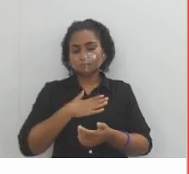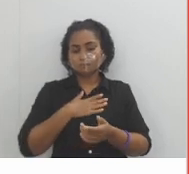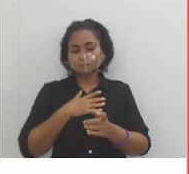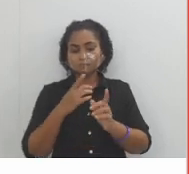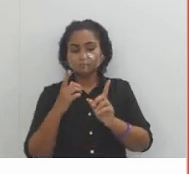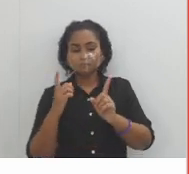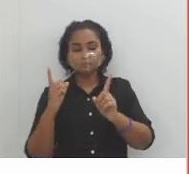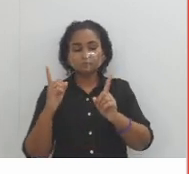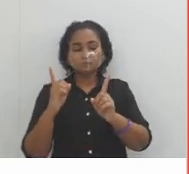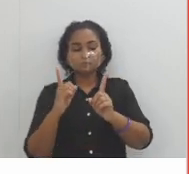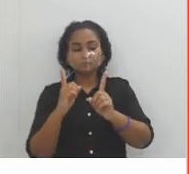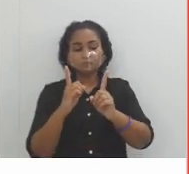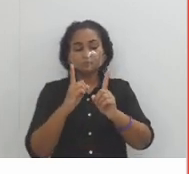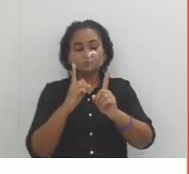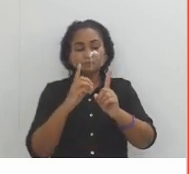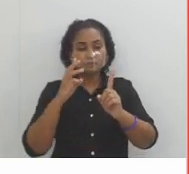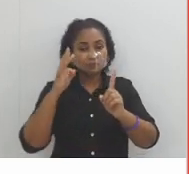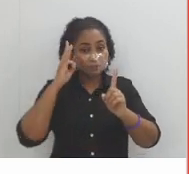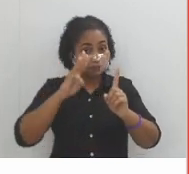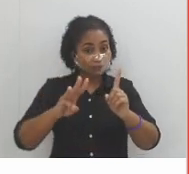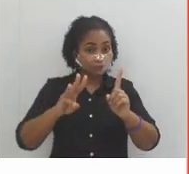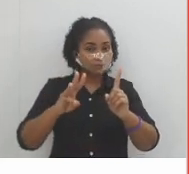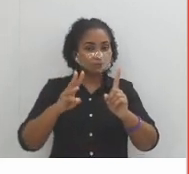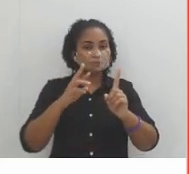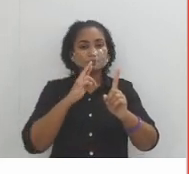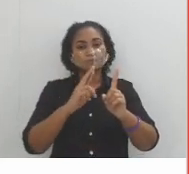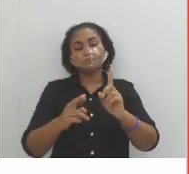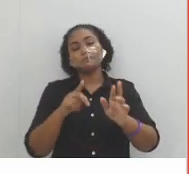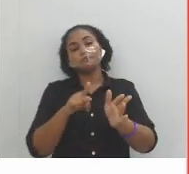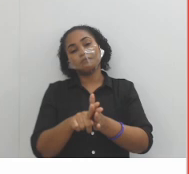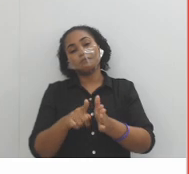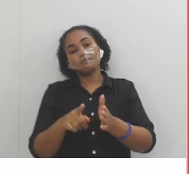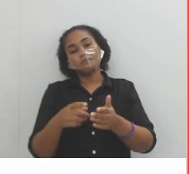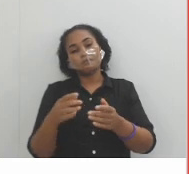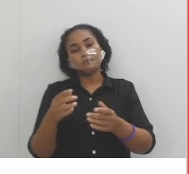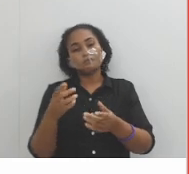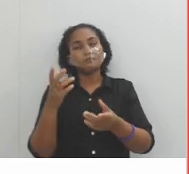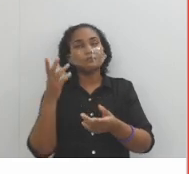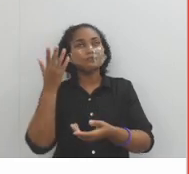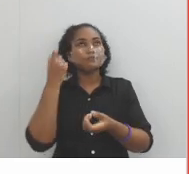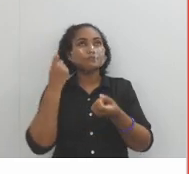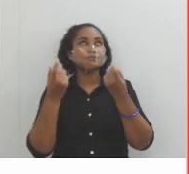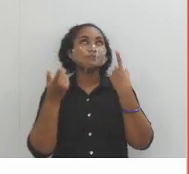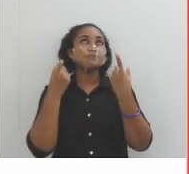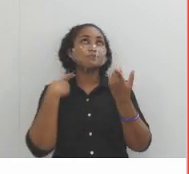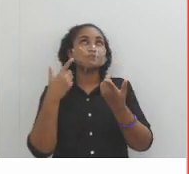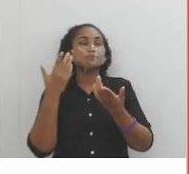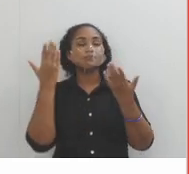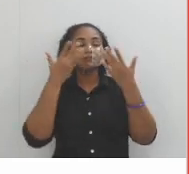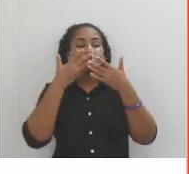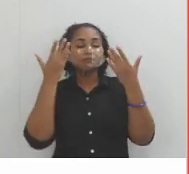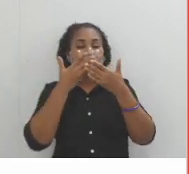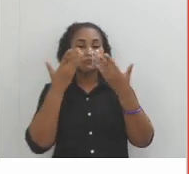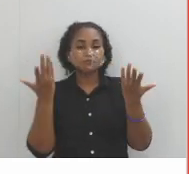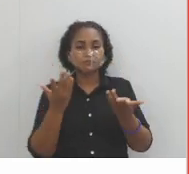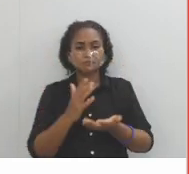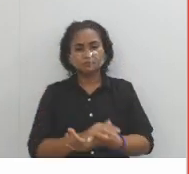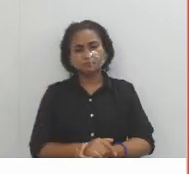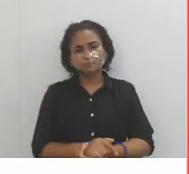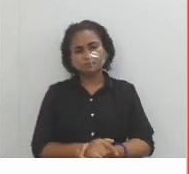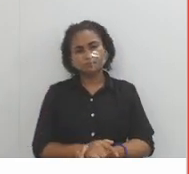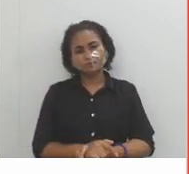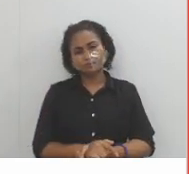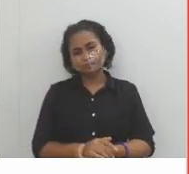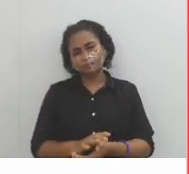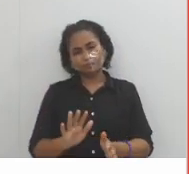aparecendo 3 dias depois para responder as perguntas que deixei no vácuo, fingindo que nada aconteceu. Né? Isso é uma coisa